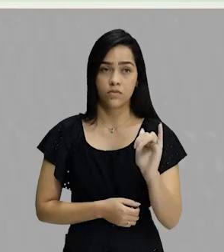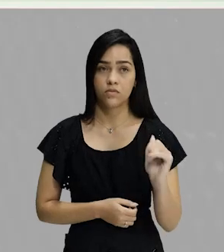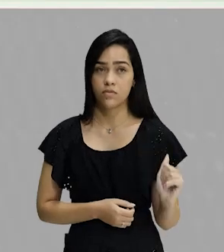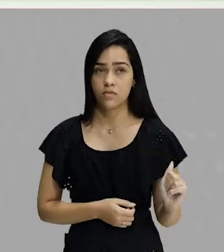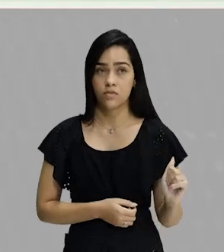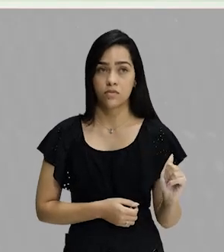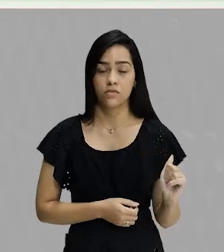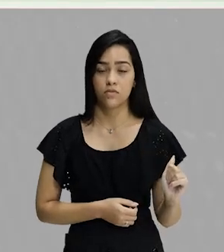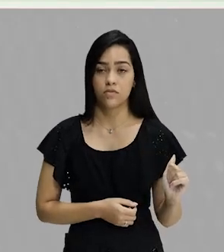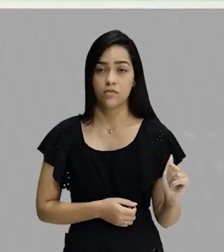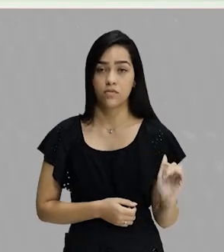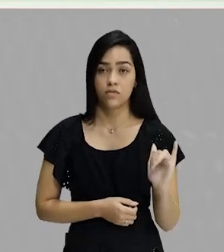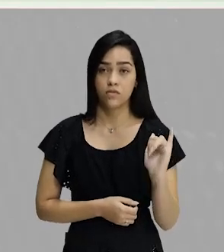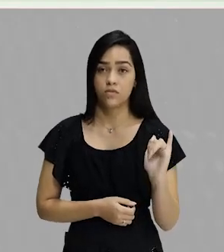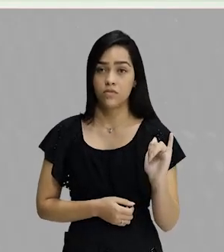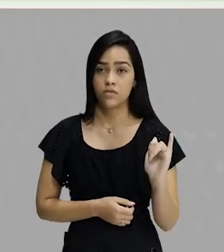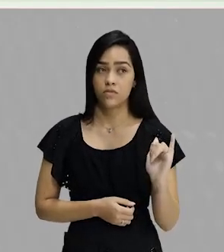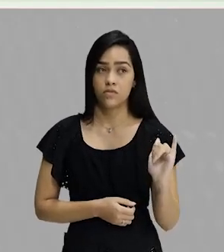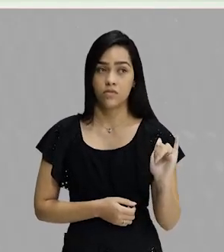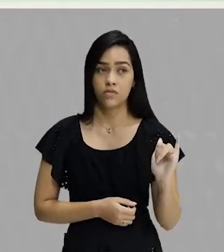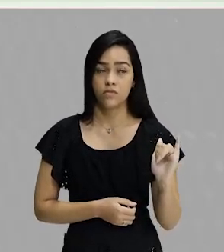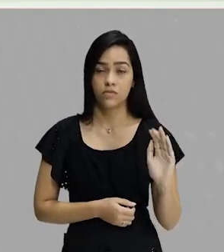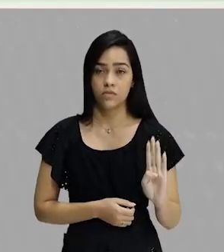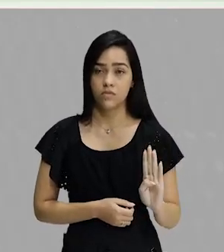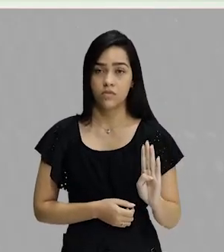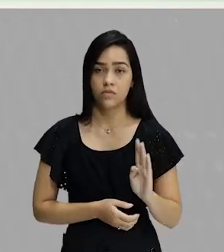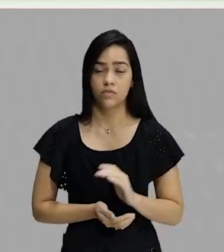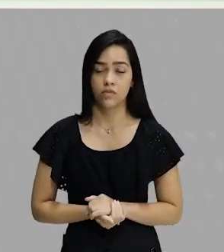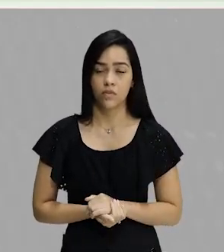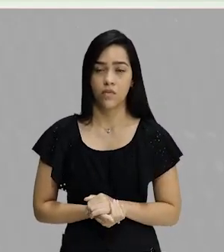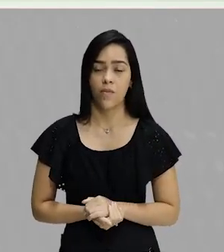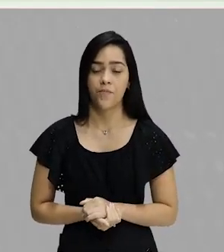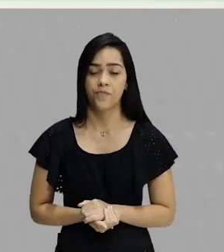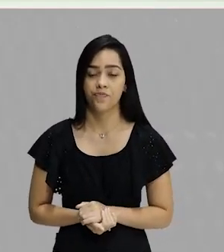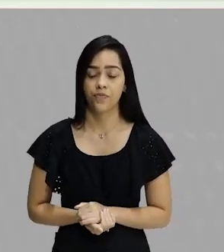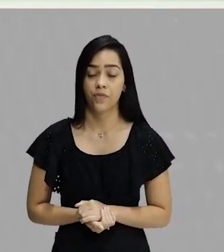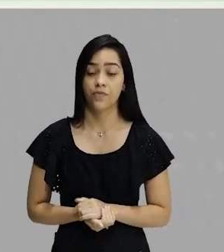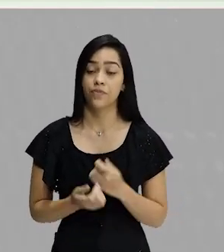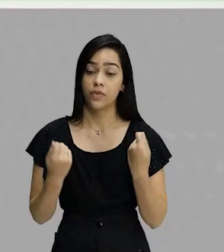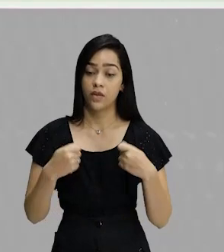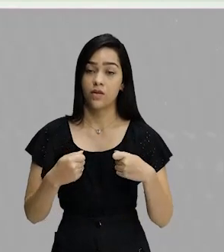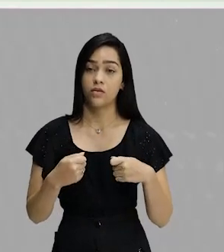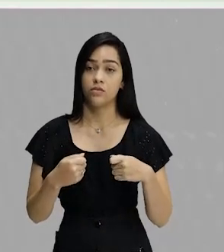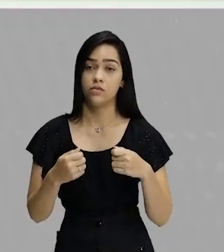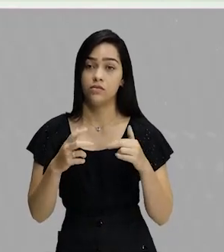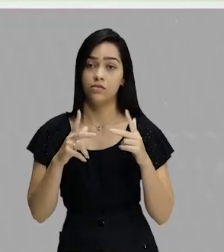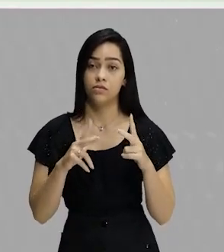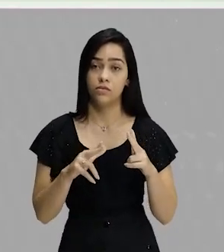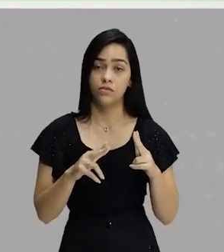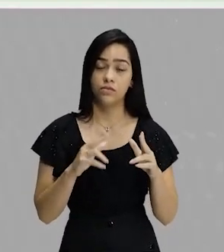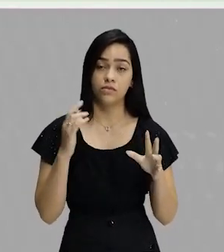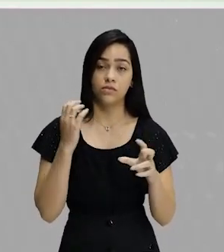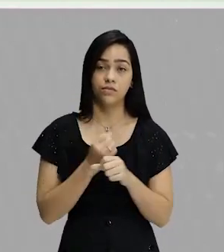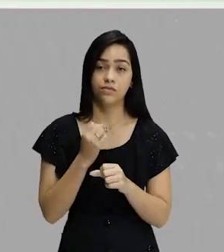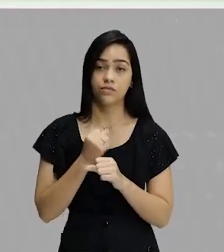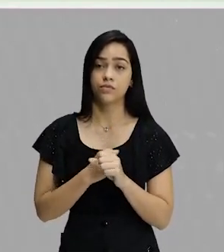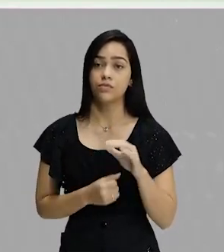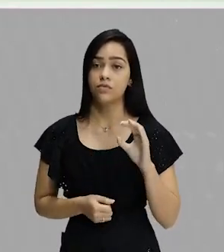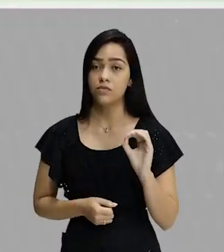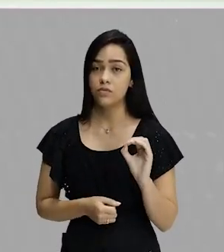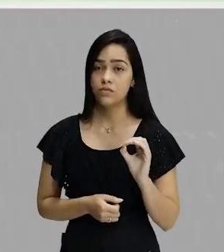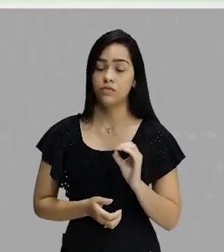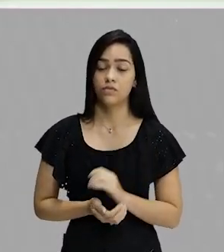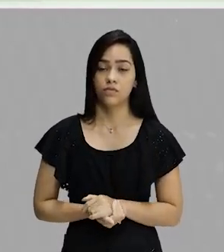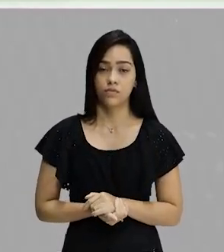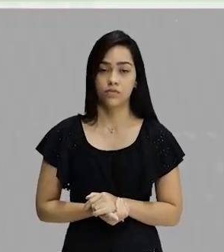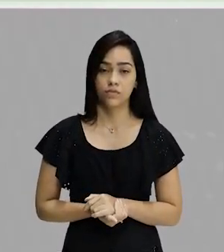ya e yb. Certo? Isso aqui tem que ser igual a 0. Tá? Igual a